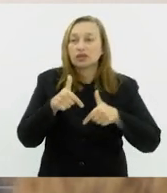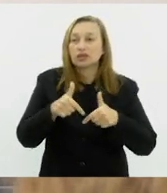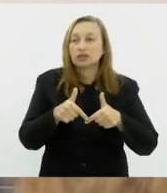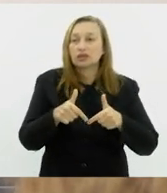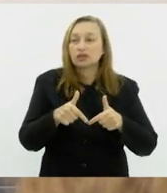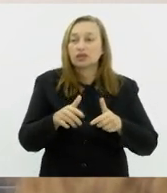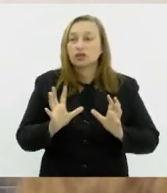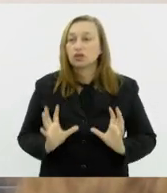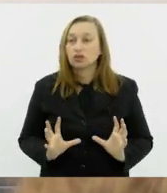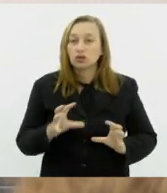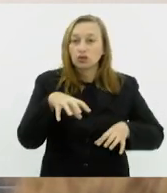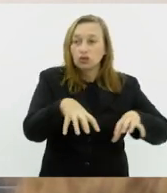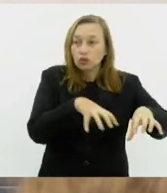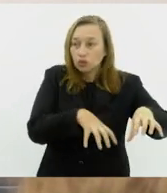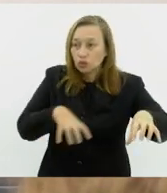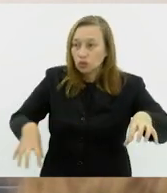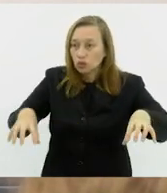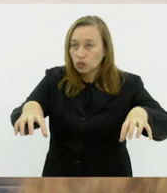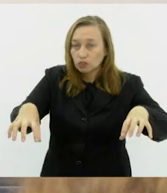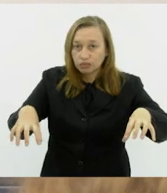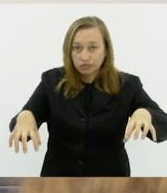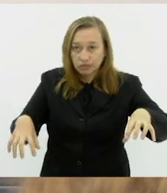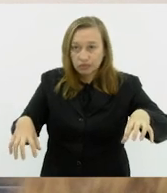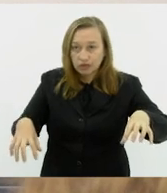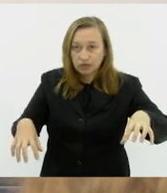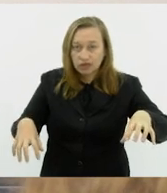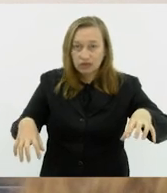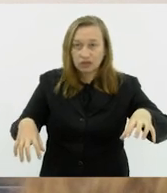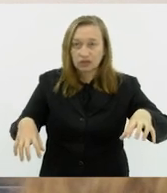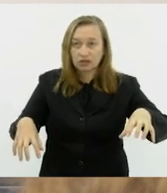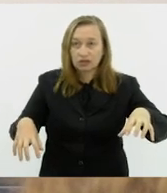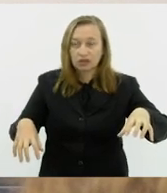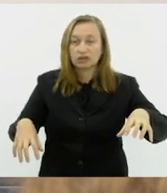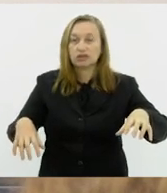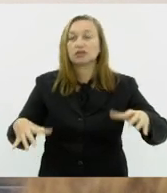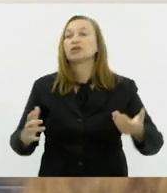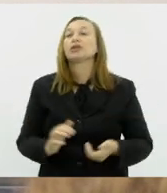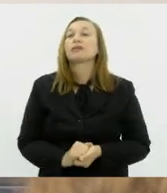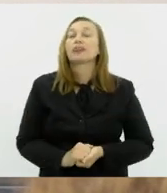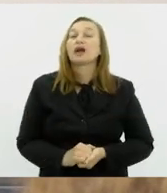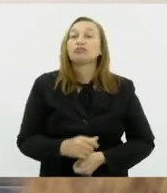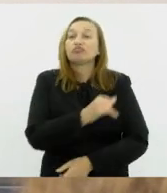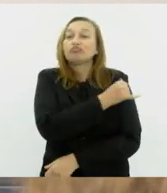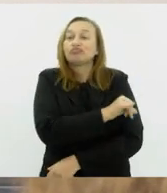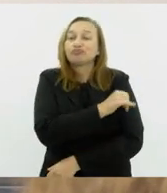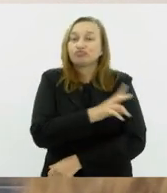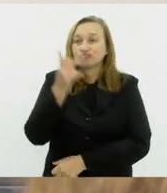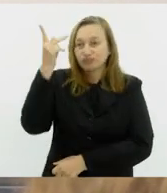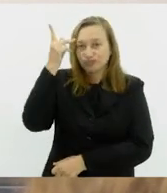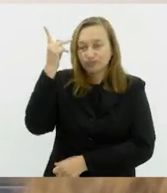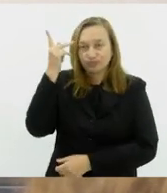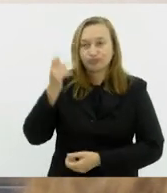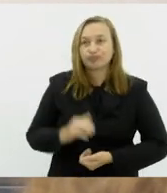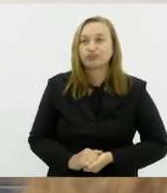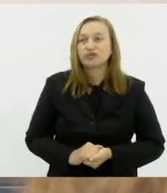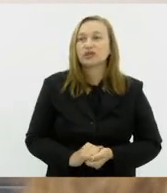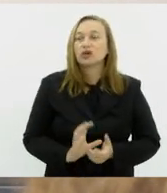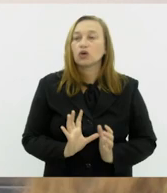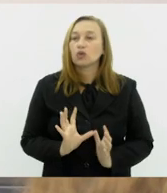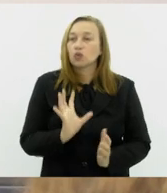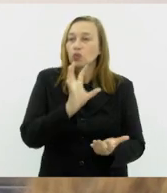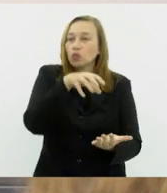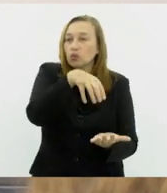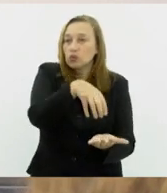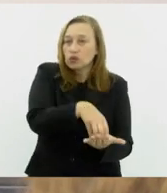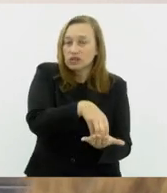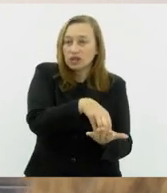órgãos regionais e suas unidades operacionais subordinadas. No caso do Rio de Janeiro e São Paulo, o Centro Regional de